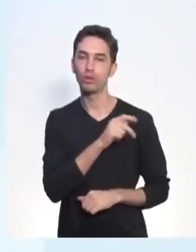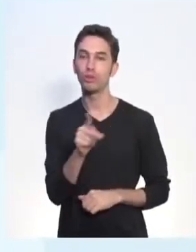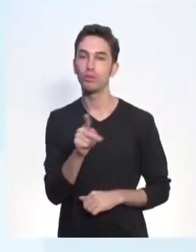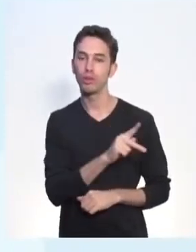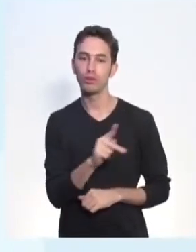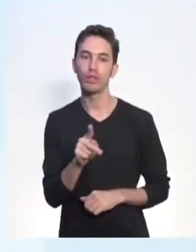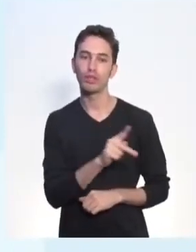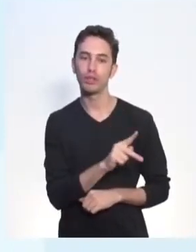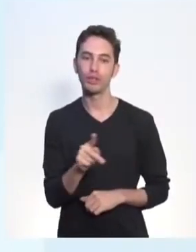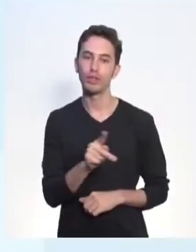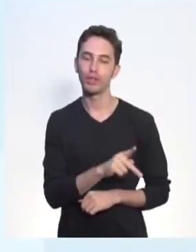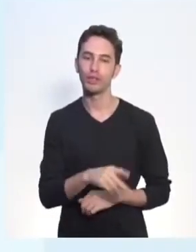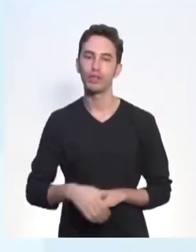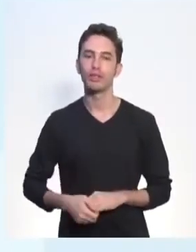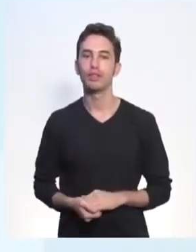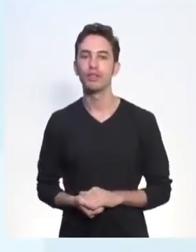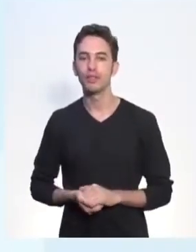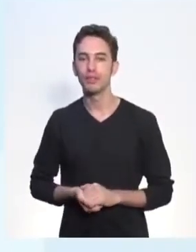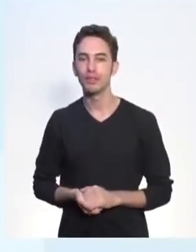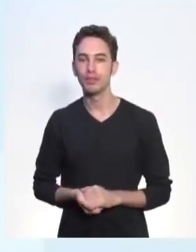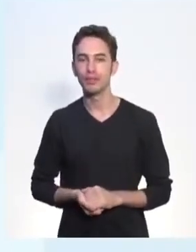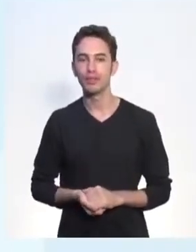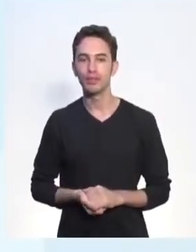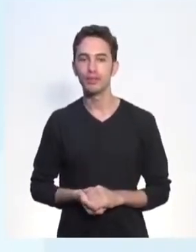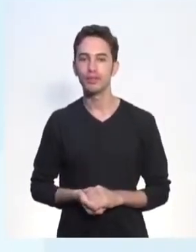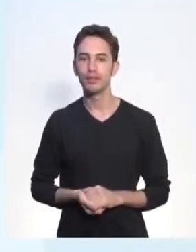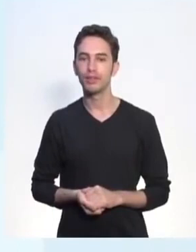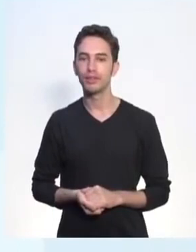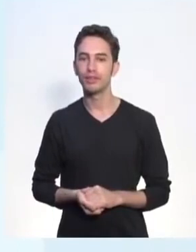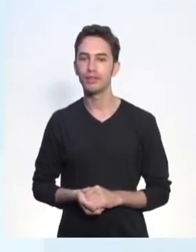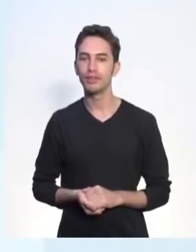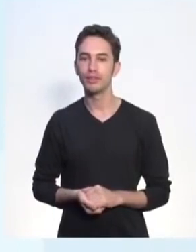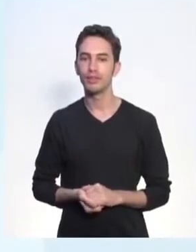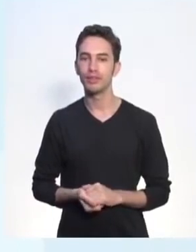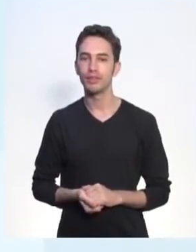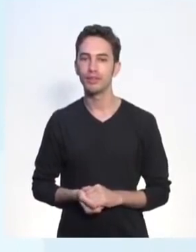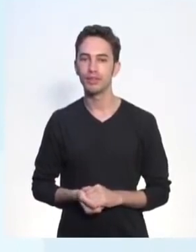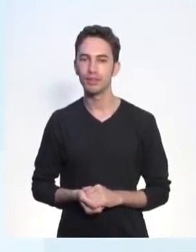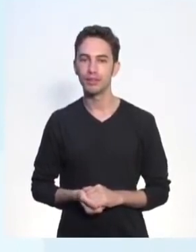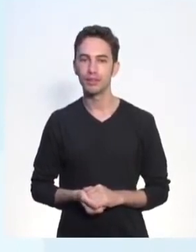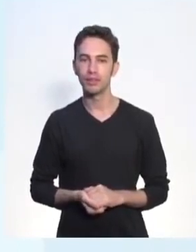alunos, eu devia ter escrito com outra cor, e professores.